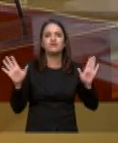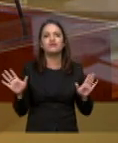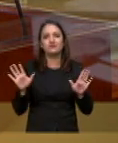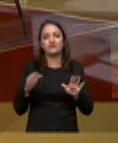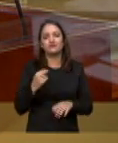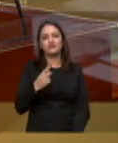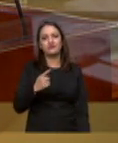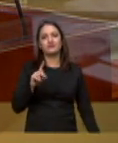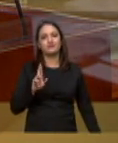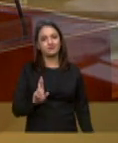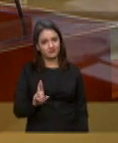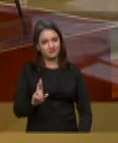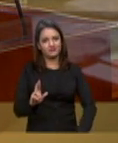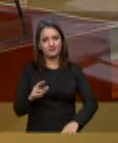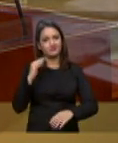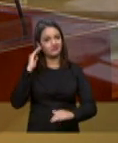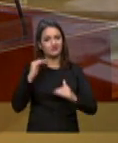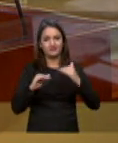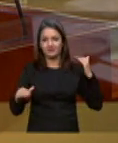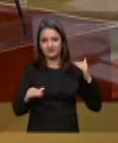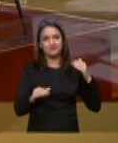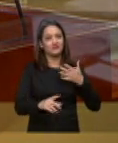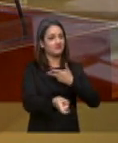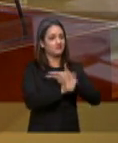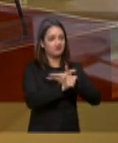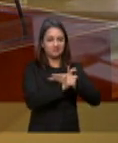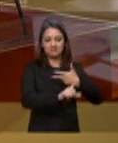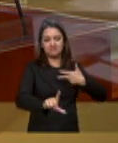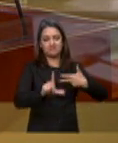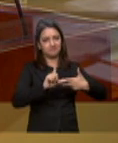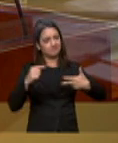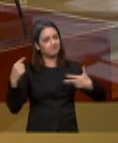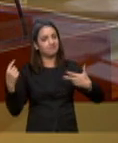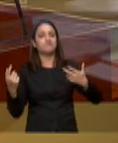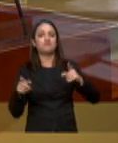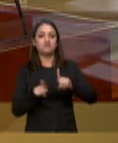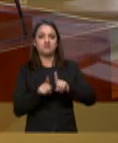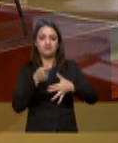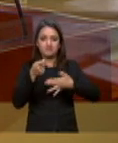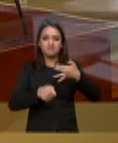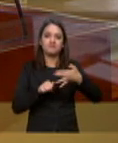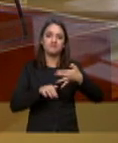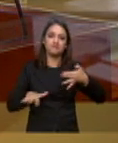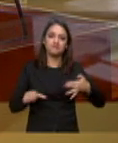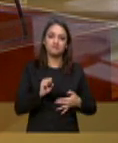Executivo, ao Poder Legislativo, que fez uma escolha legítima, a jurisprudência